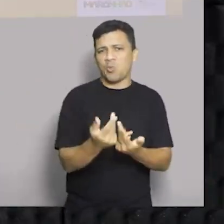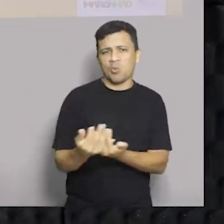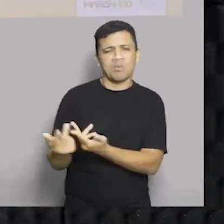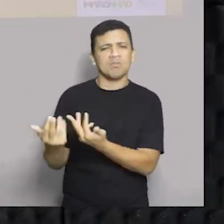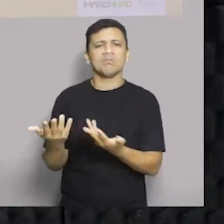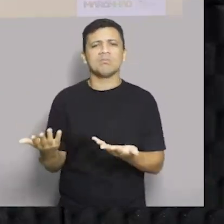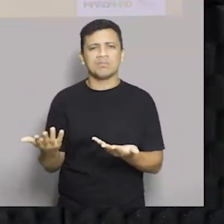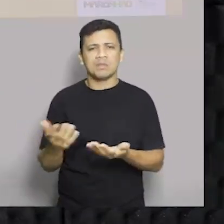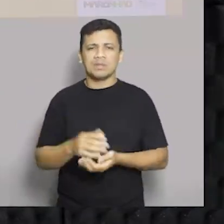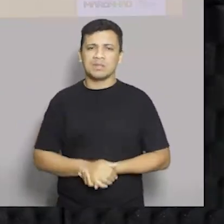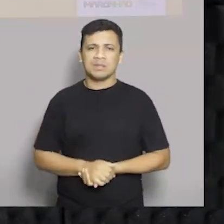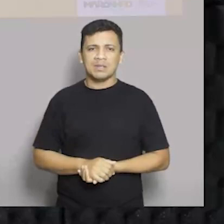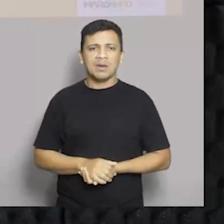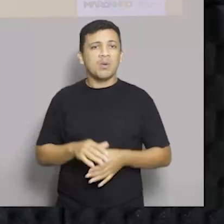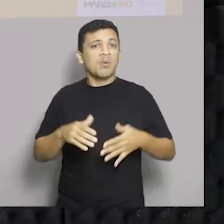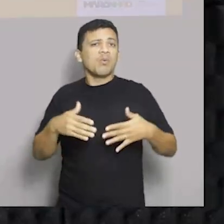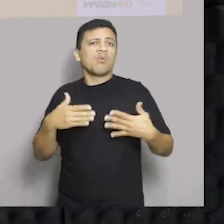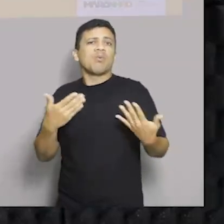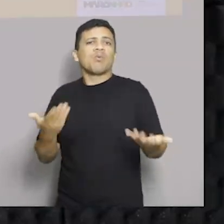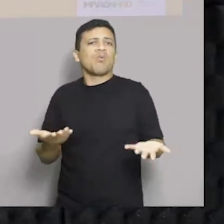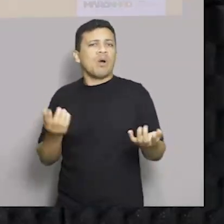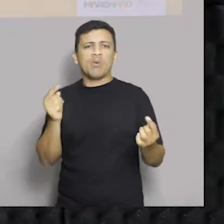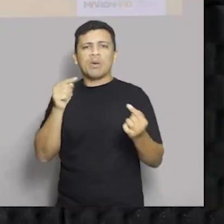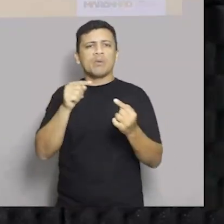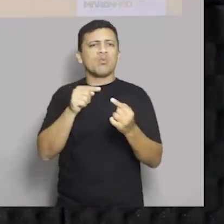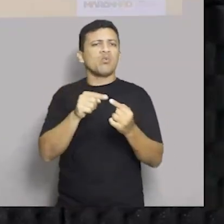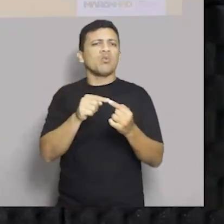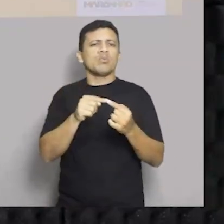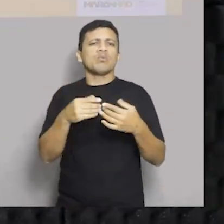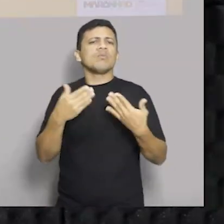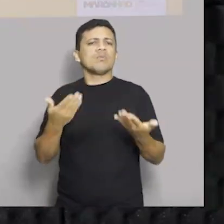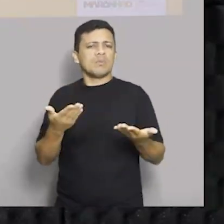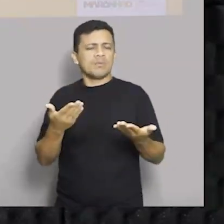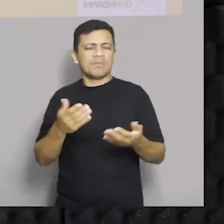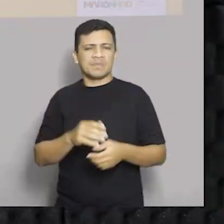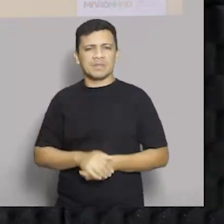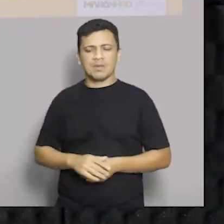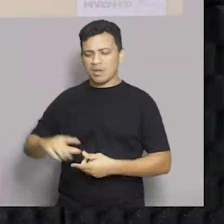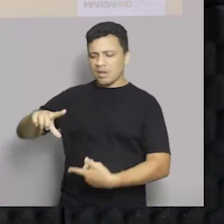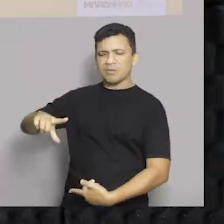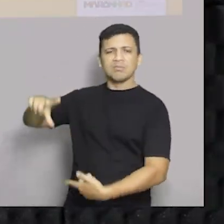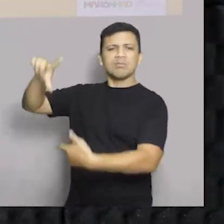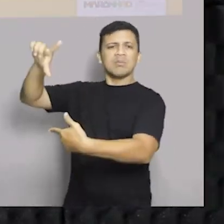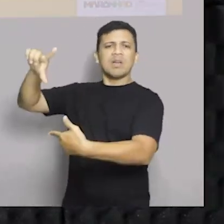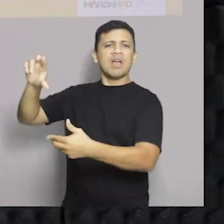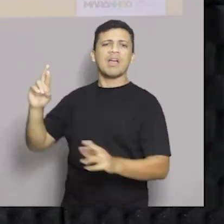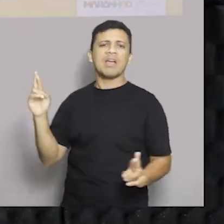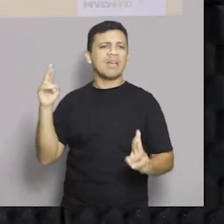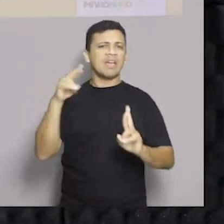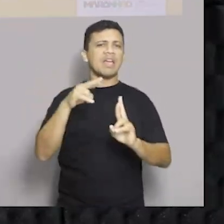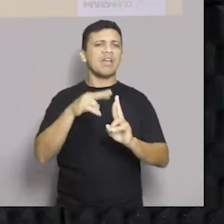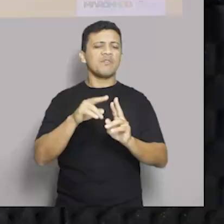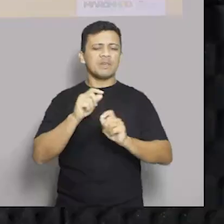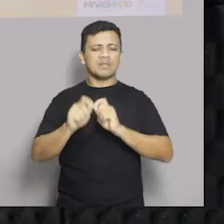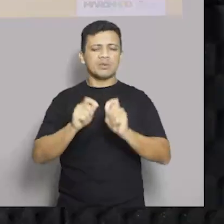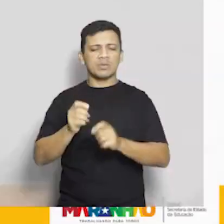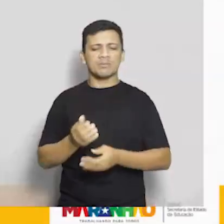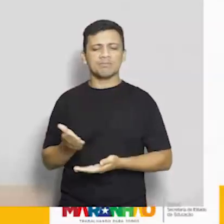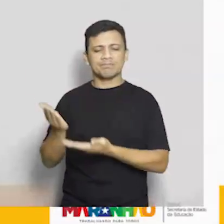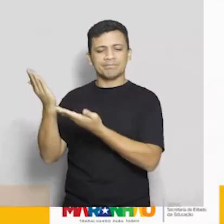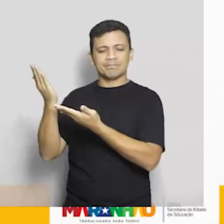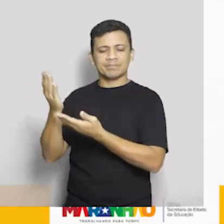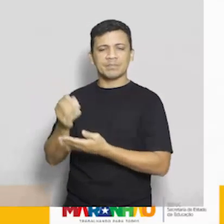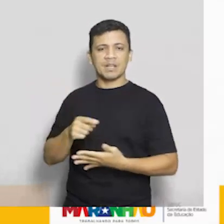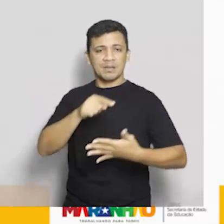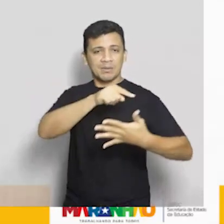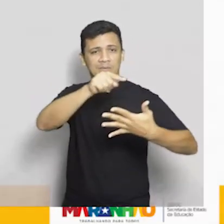mesma coisa. Então, qual é o objetivo, né? Esse pôster está fazendo referência a quê? Justamente, olha as